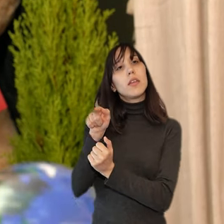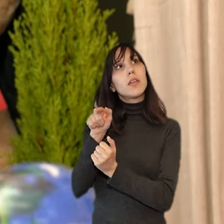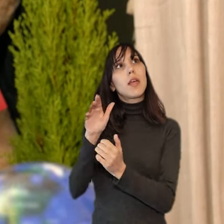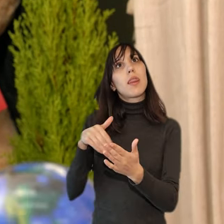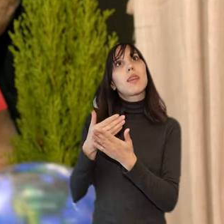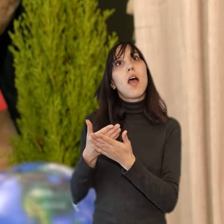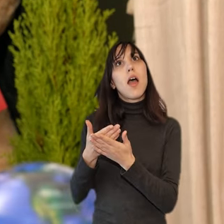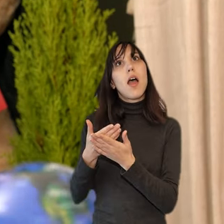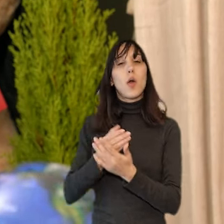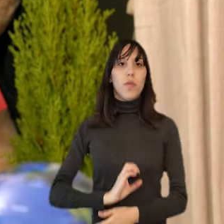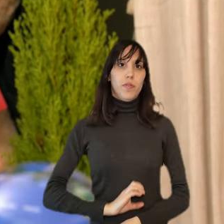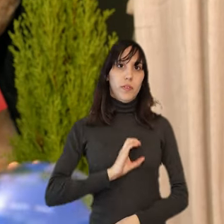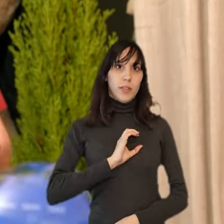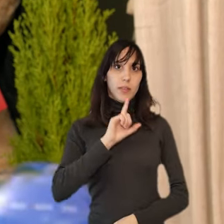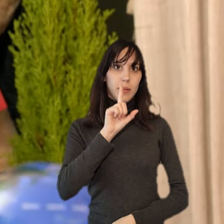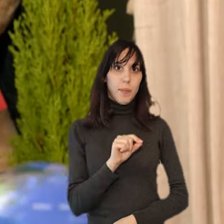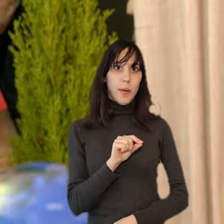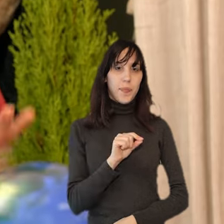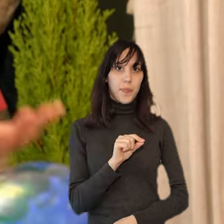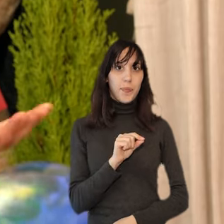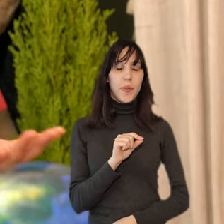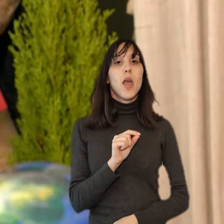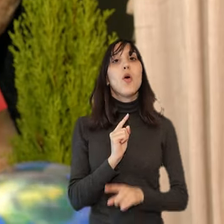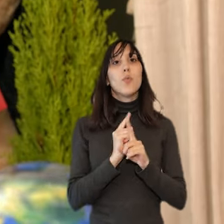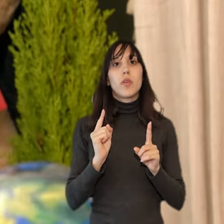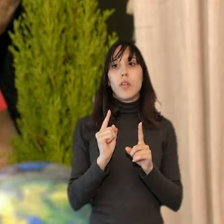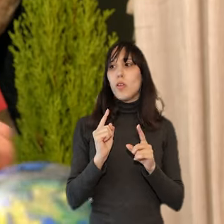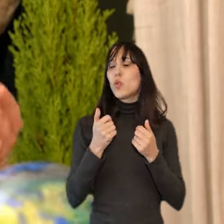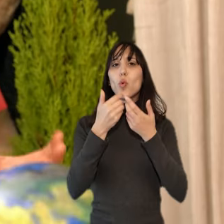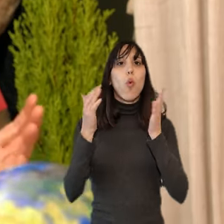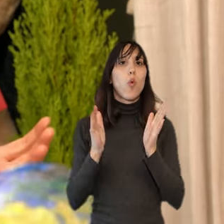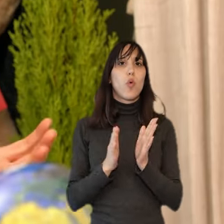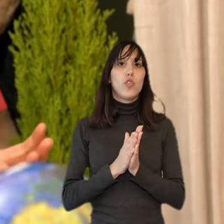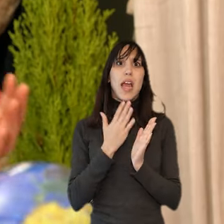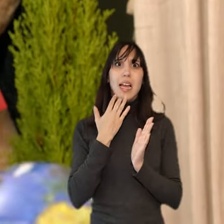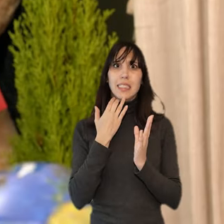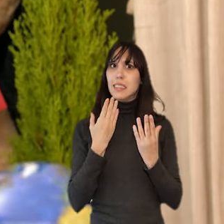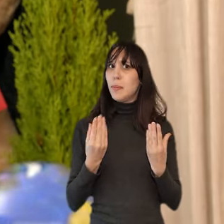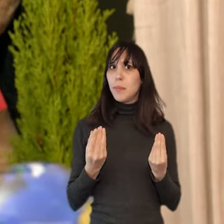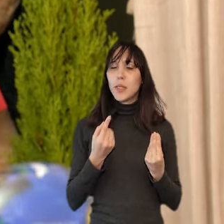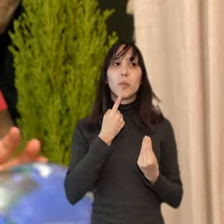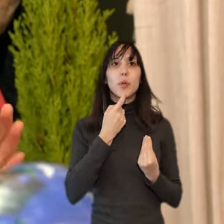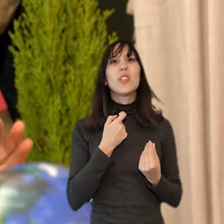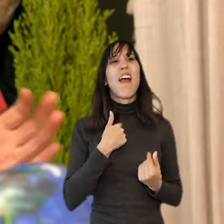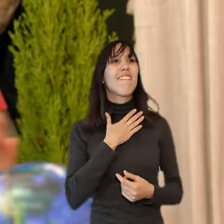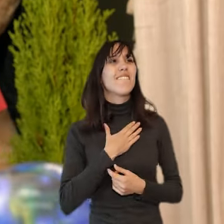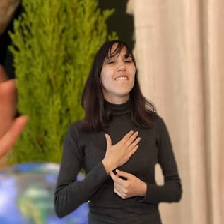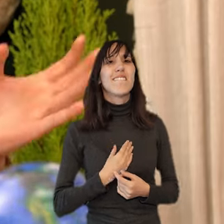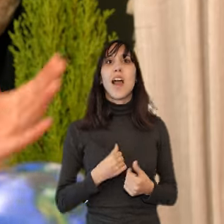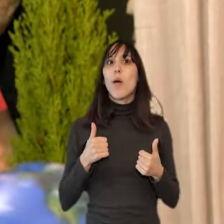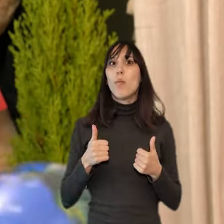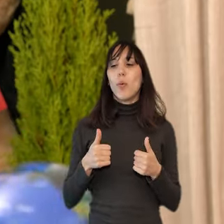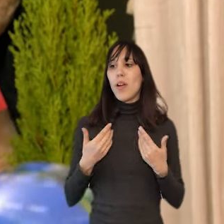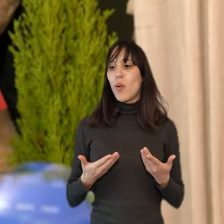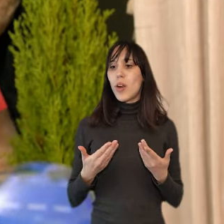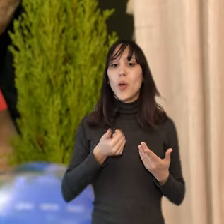que lhe cria também essa confiança não é porque quando eles chegam têm esse medo portanto toda a gente faz essa pergunta não é mas eu quero eu até gostava muito bom e